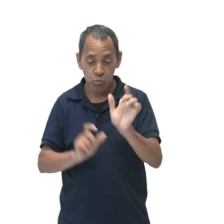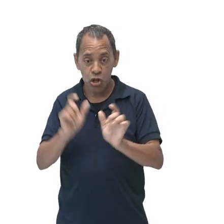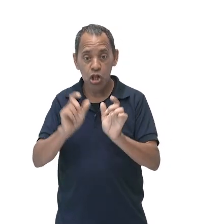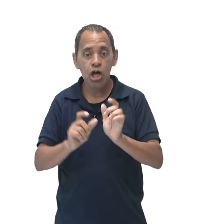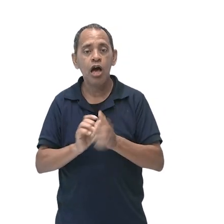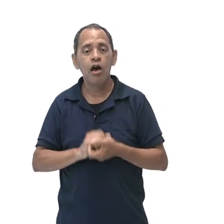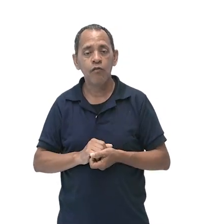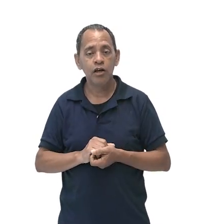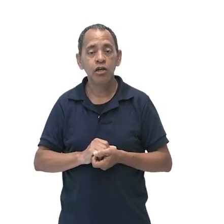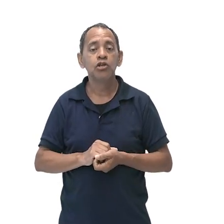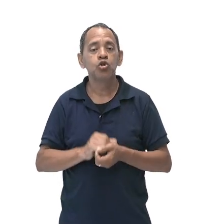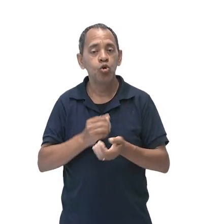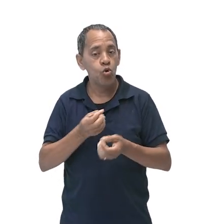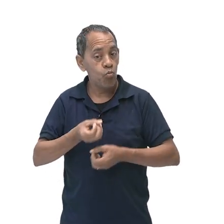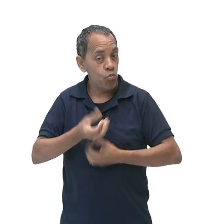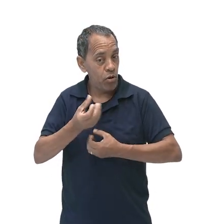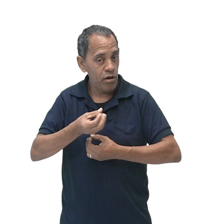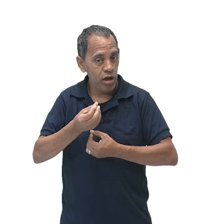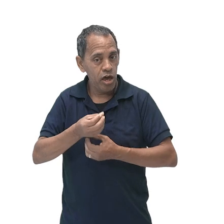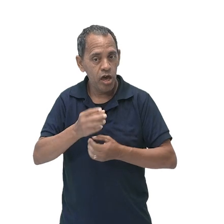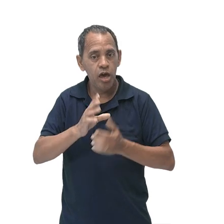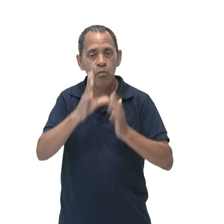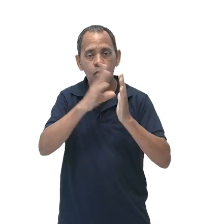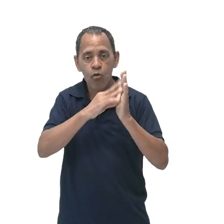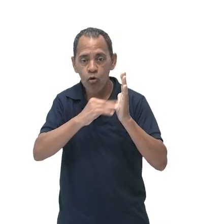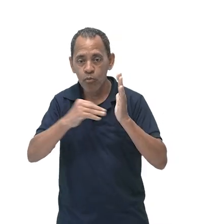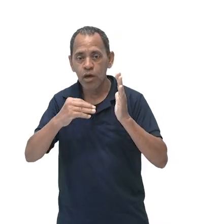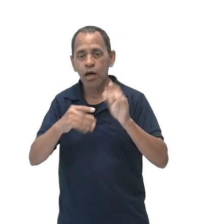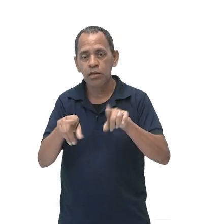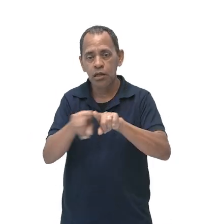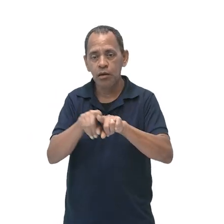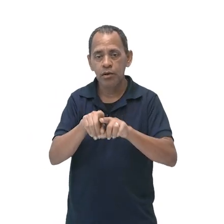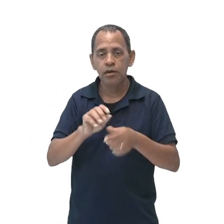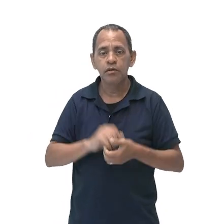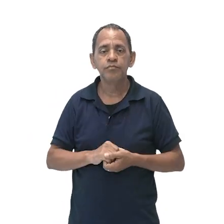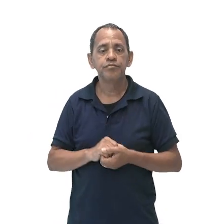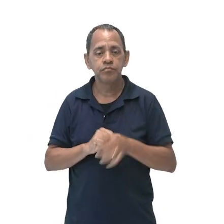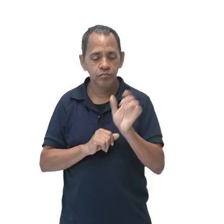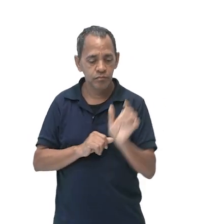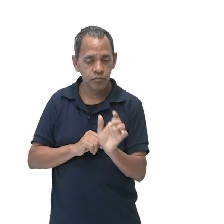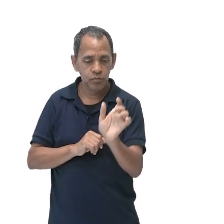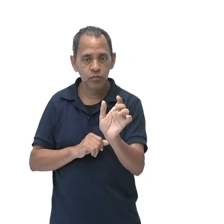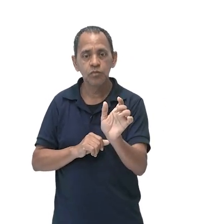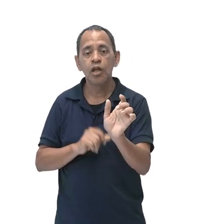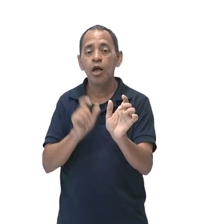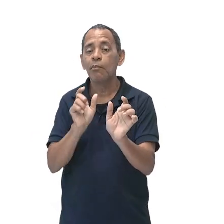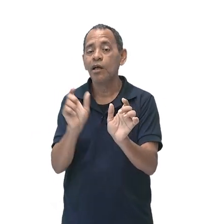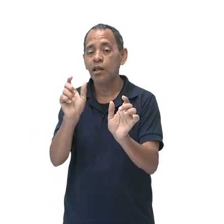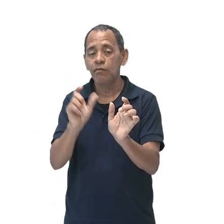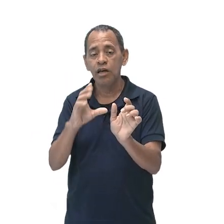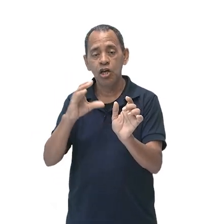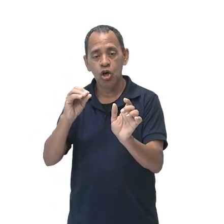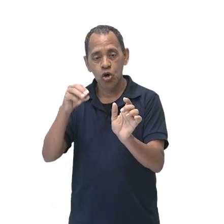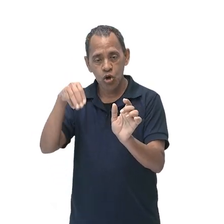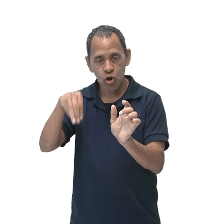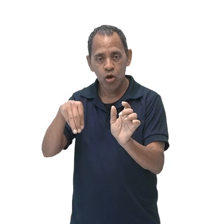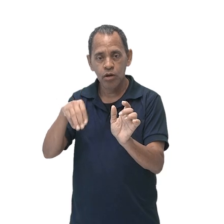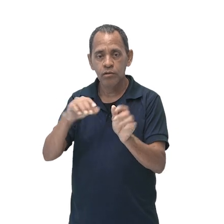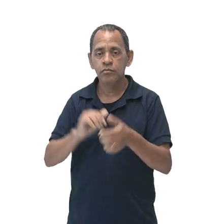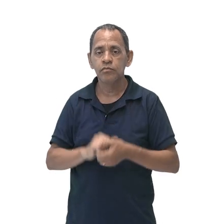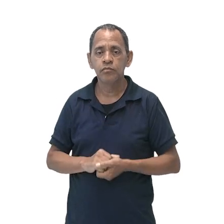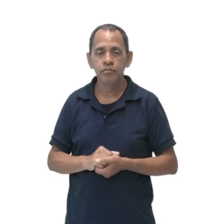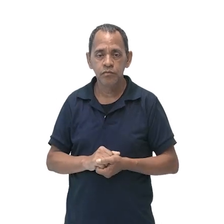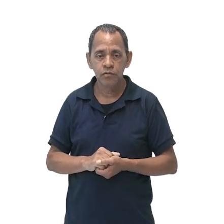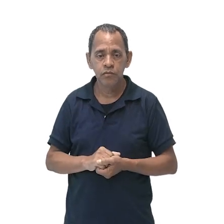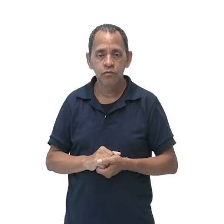preposição com. Preposição com é a nossa preposição e ela vai estabelecer uma ideia